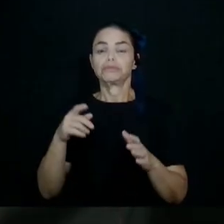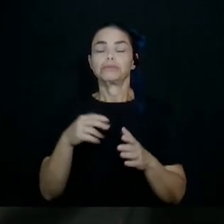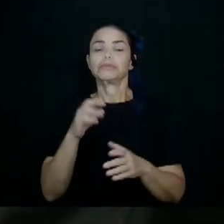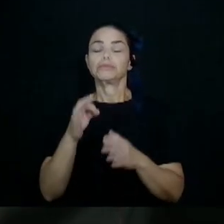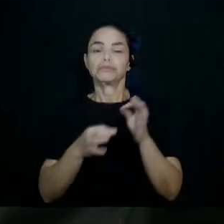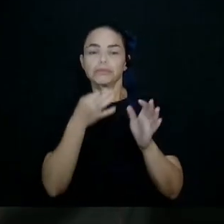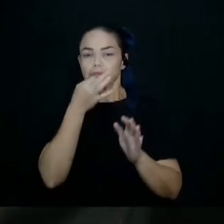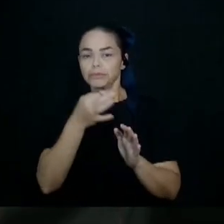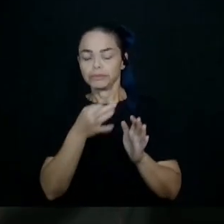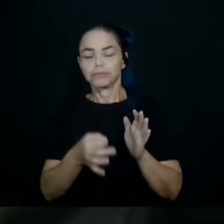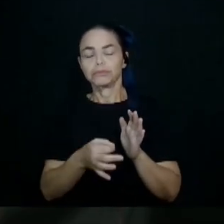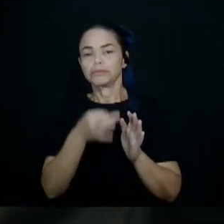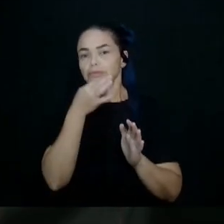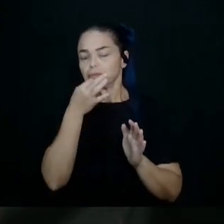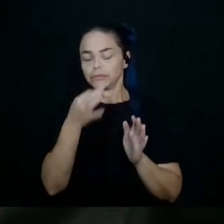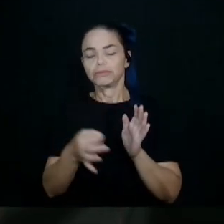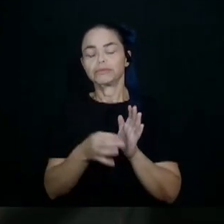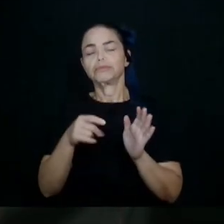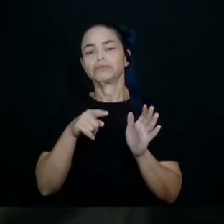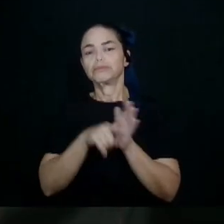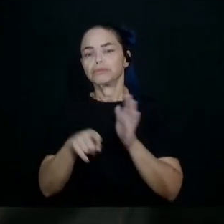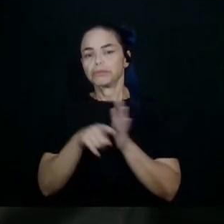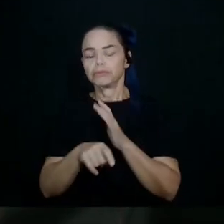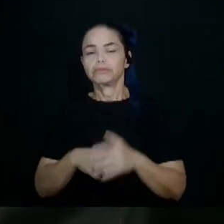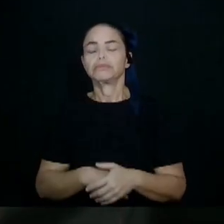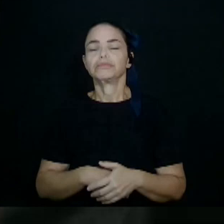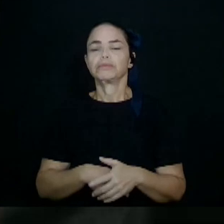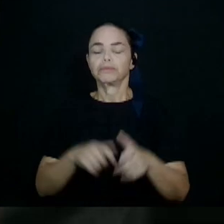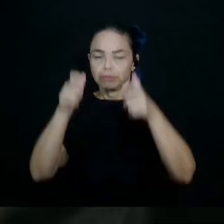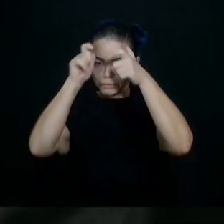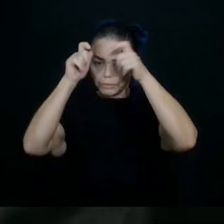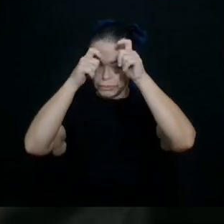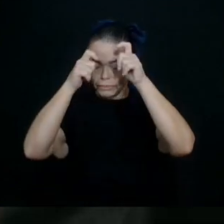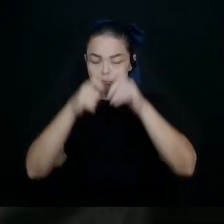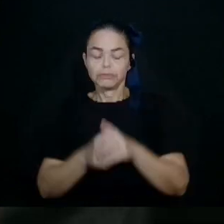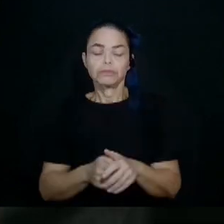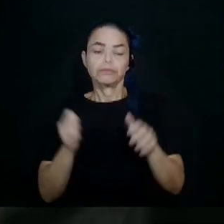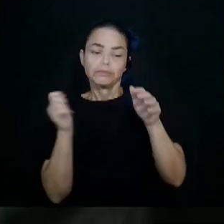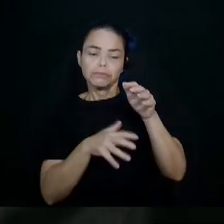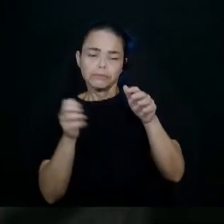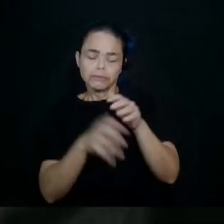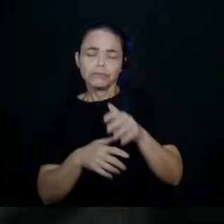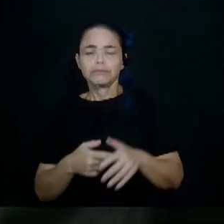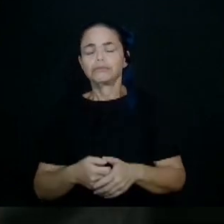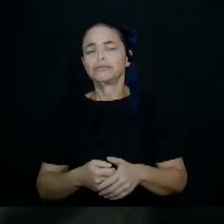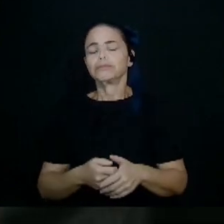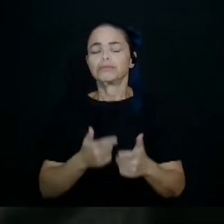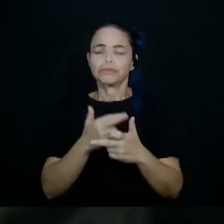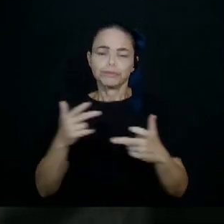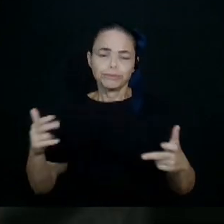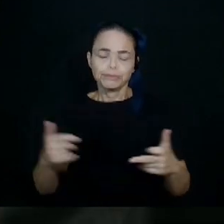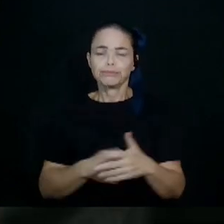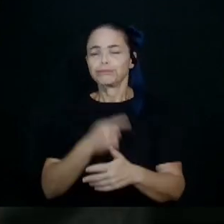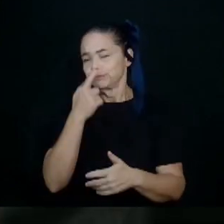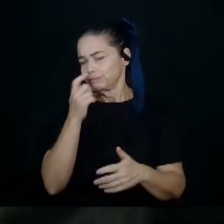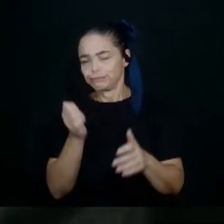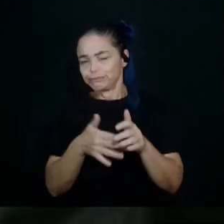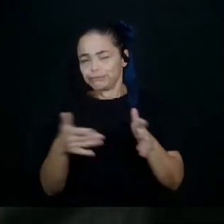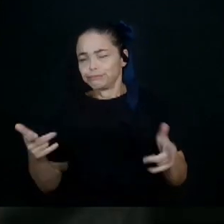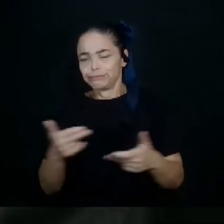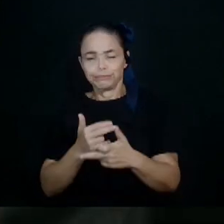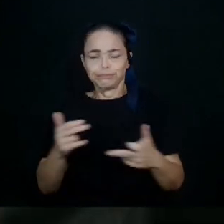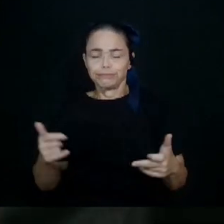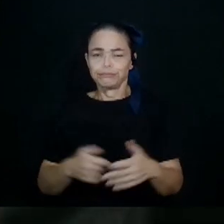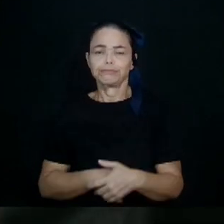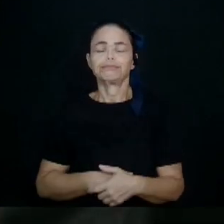aí do transtorno, né, de acumulação. Você acumula coisas, você guarda coisas, né? Tem coisas na sua casa